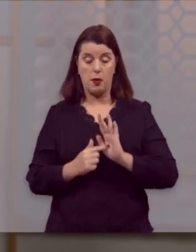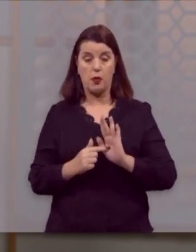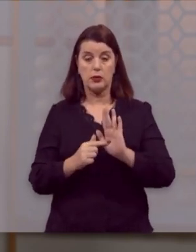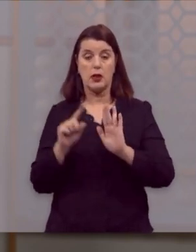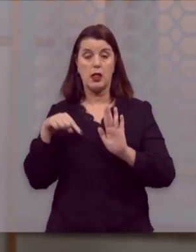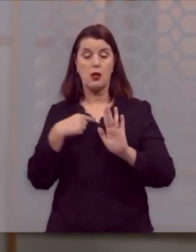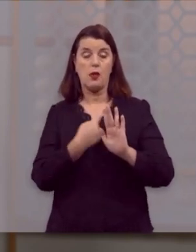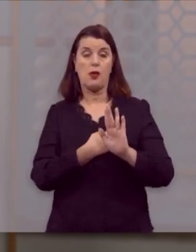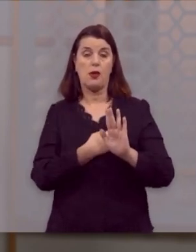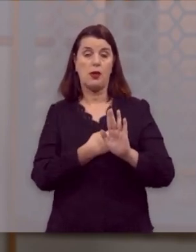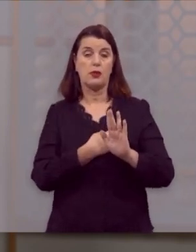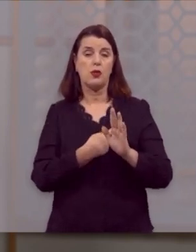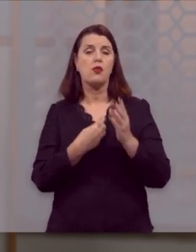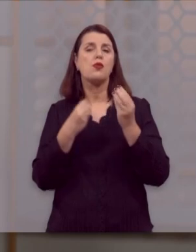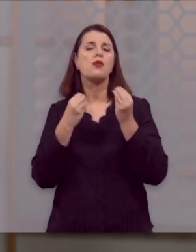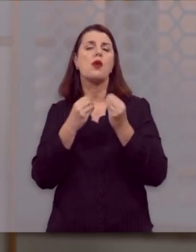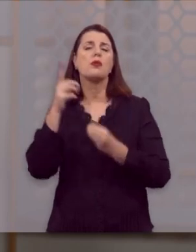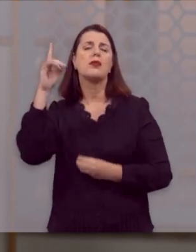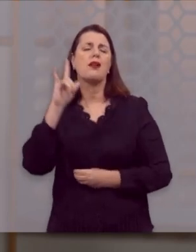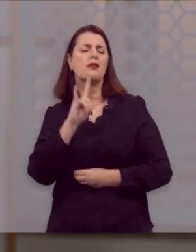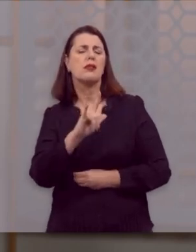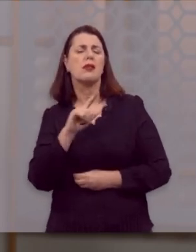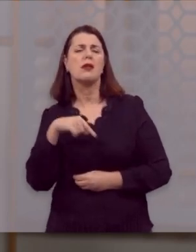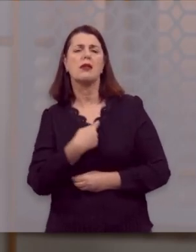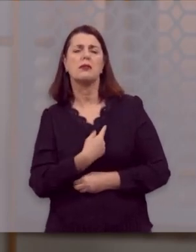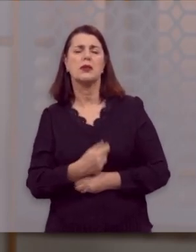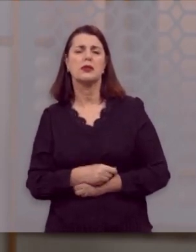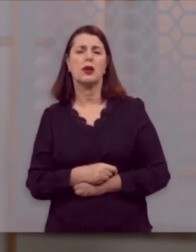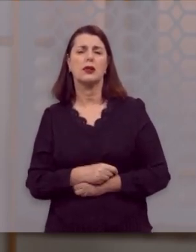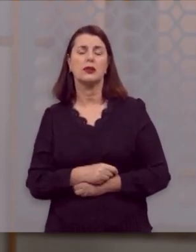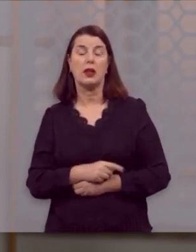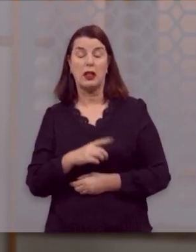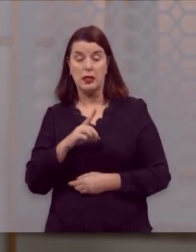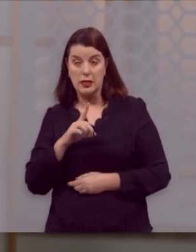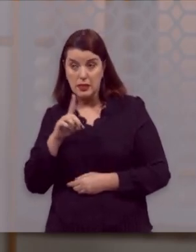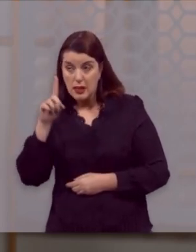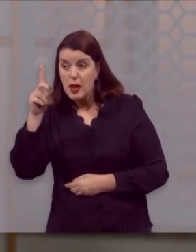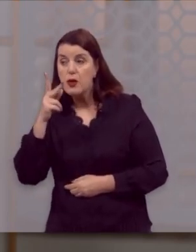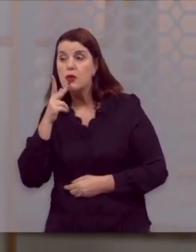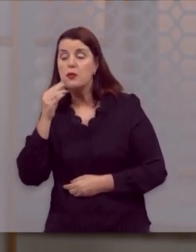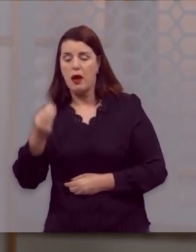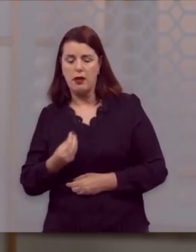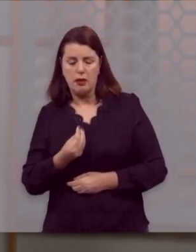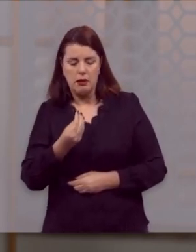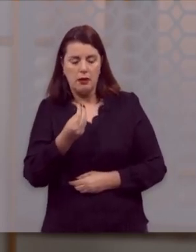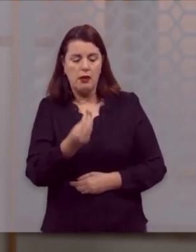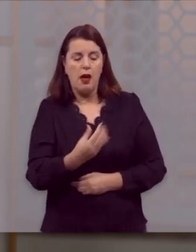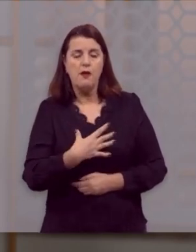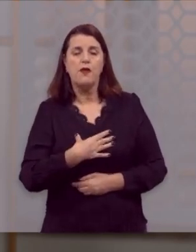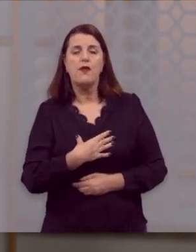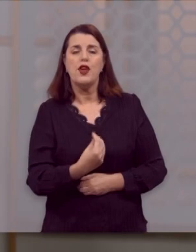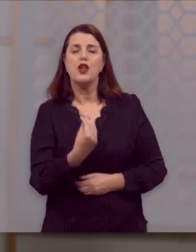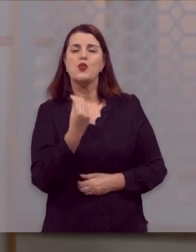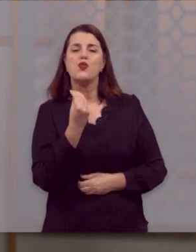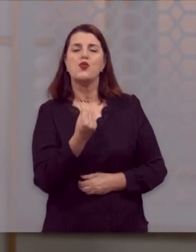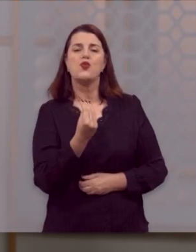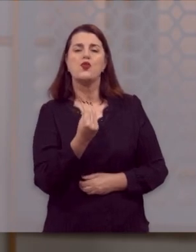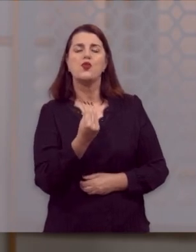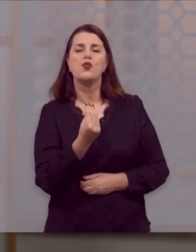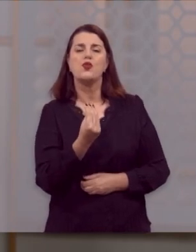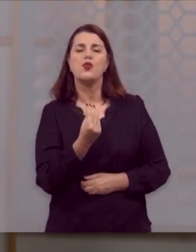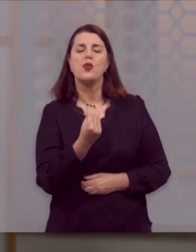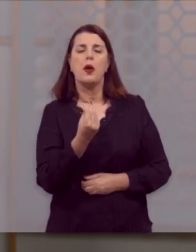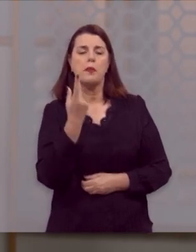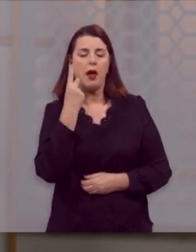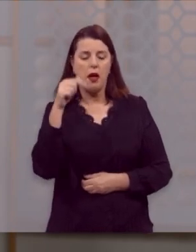veio mostrar-nos como Deus nos ama, porque foi o Pai que entregou o seu Filho para